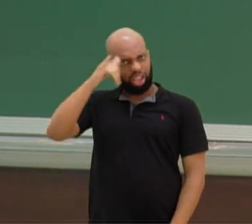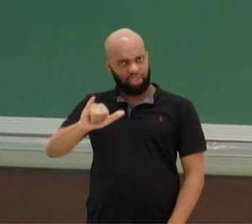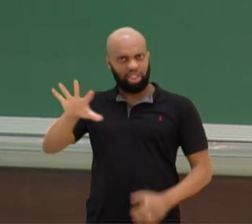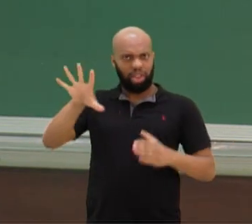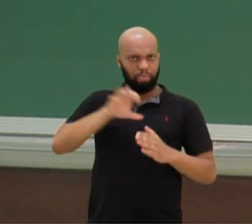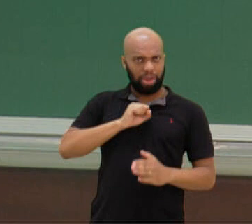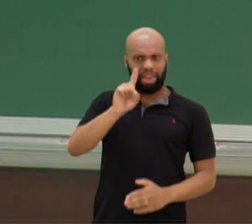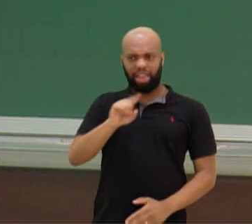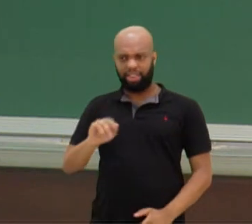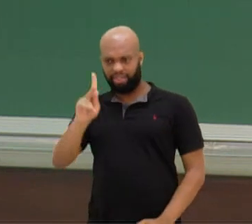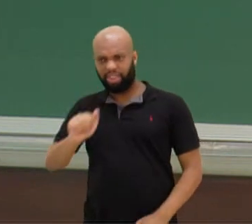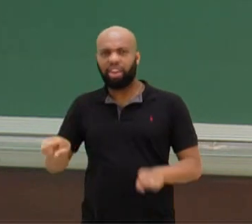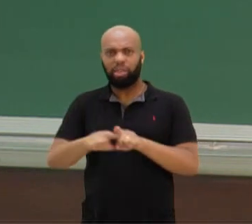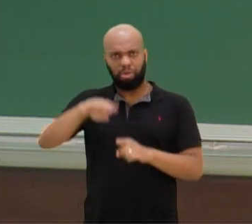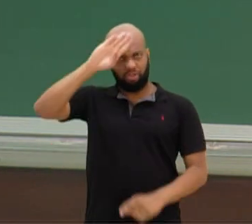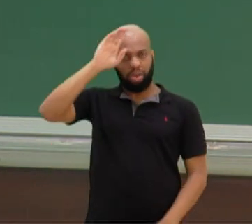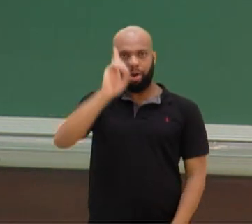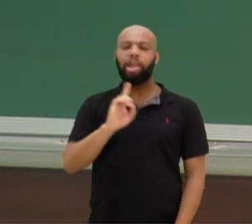diferentes.